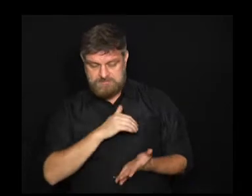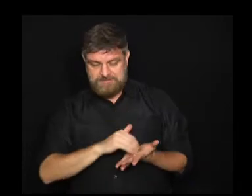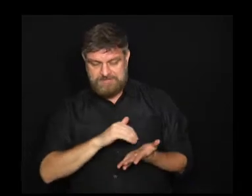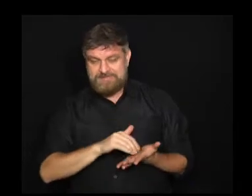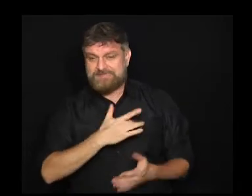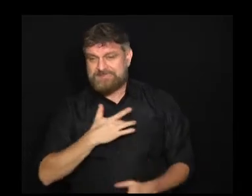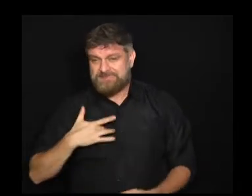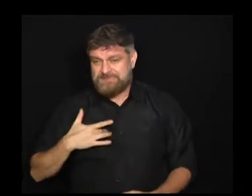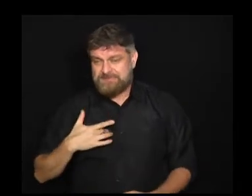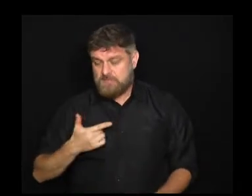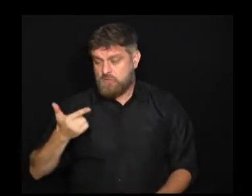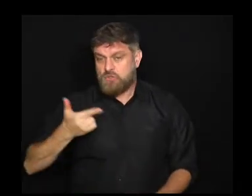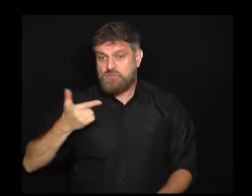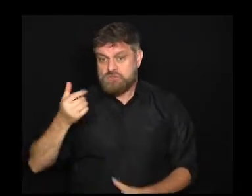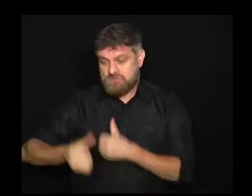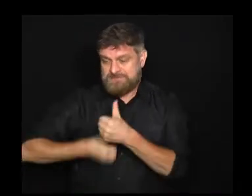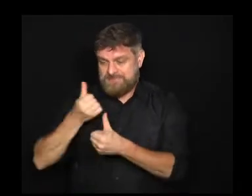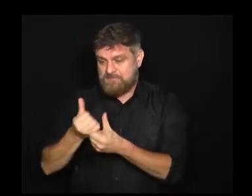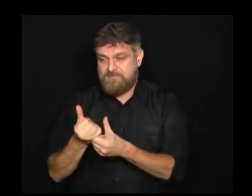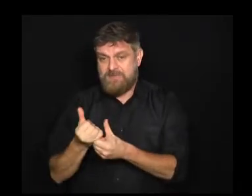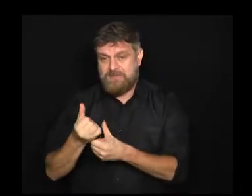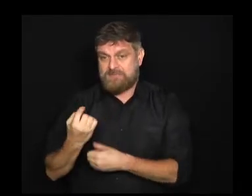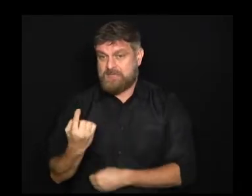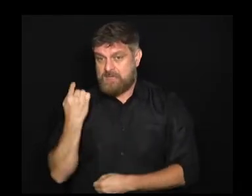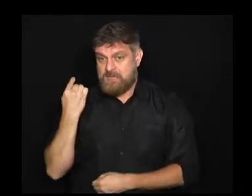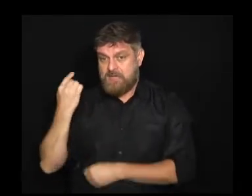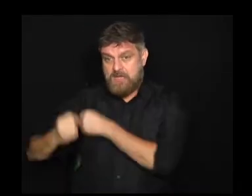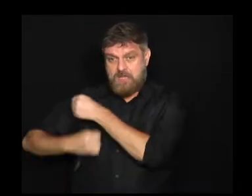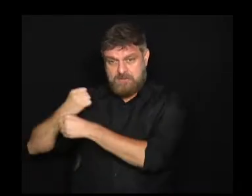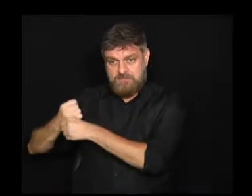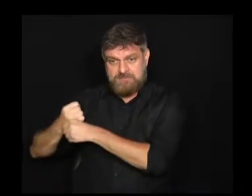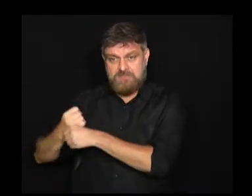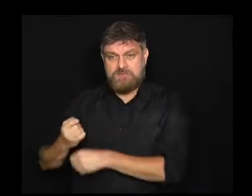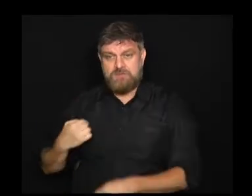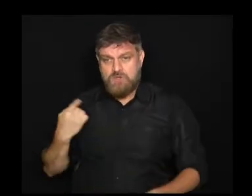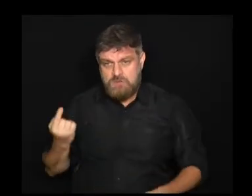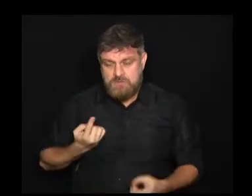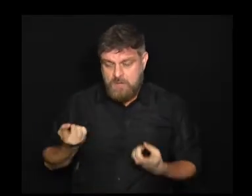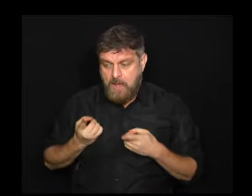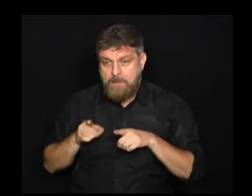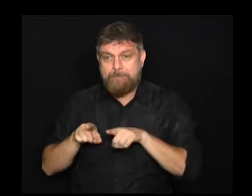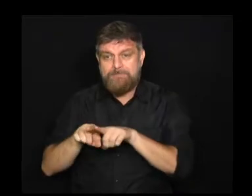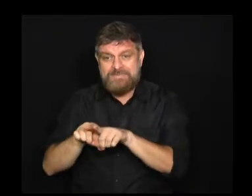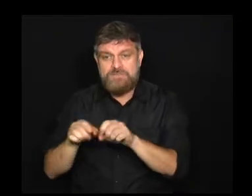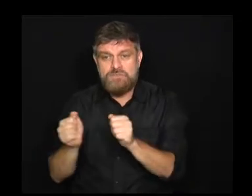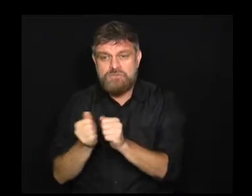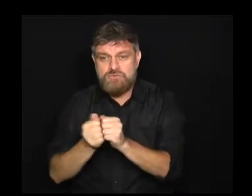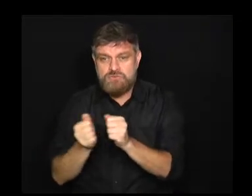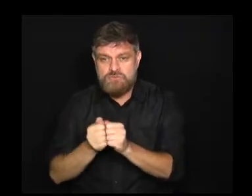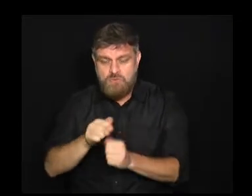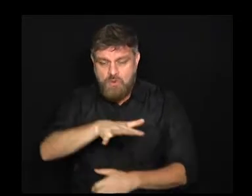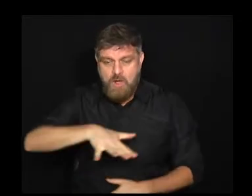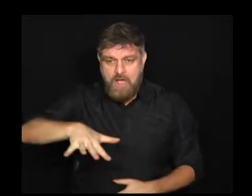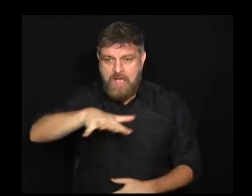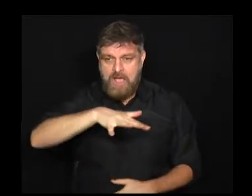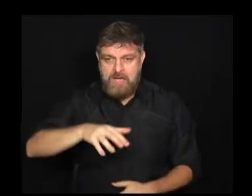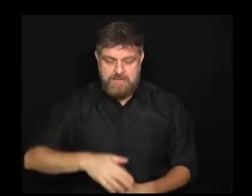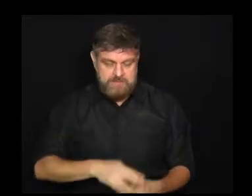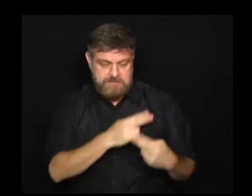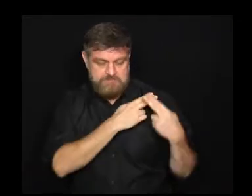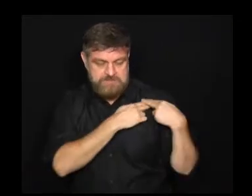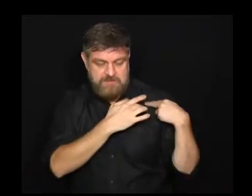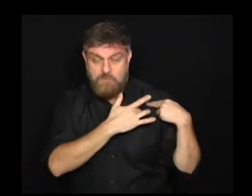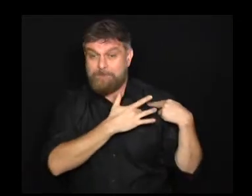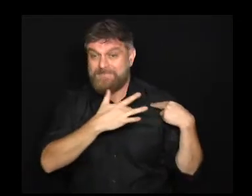segundo semestre do ano passado, estamos trabalhando em parceria com o Departamento de Saúde, que é quem é a